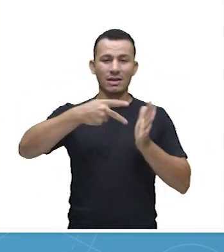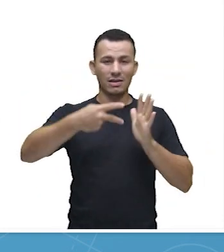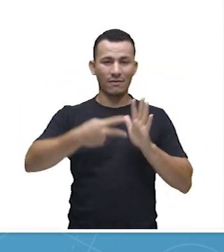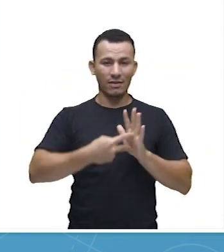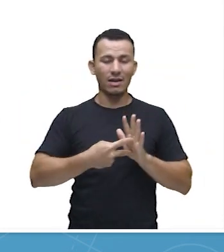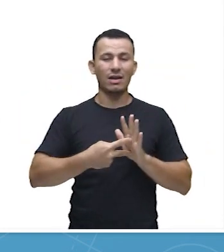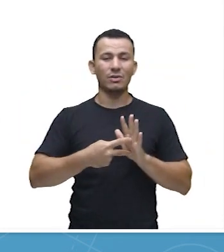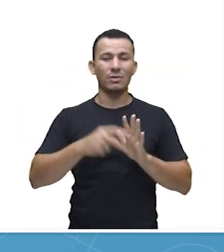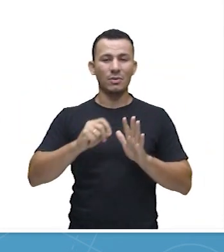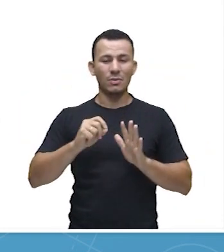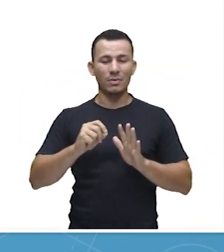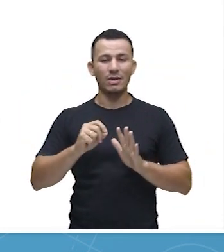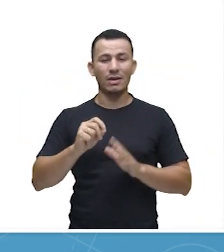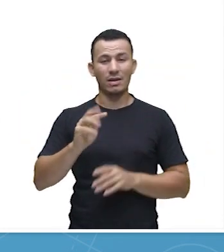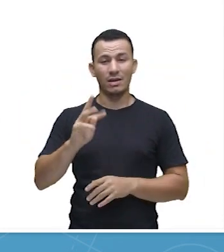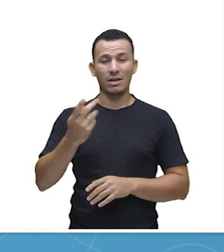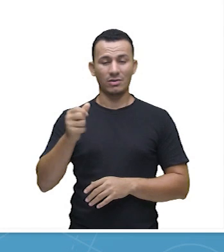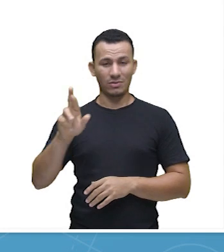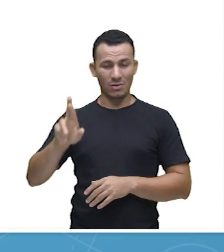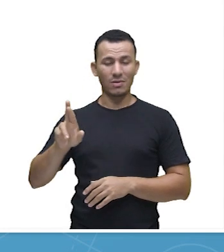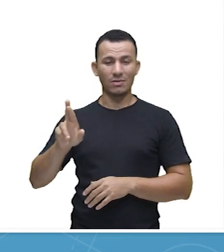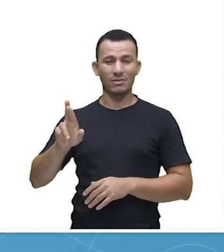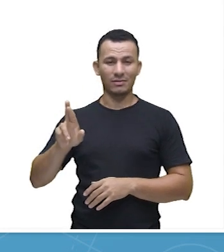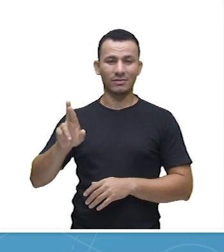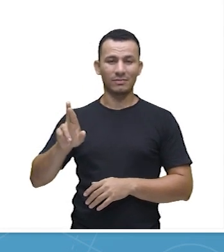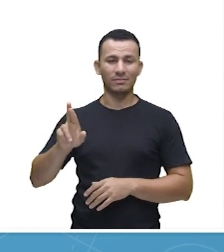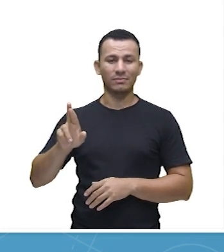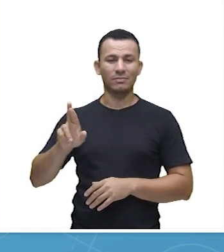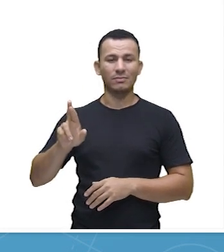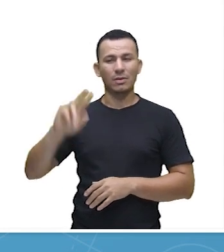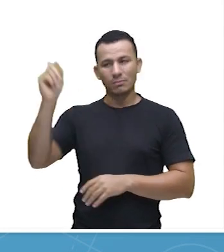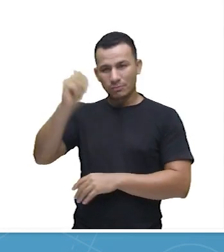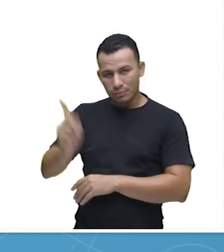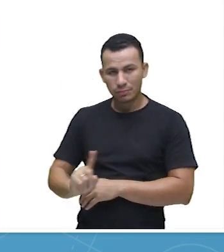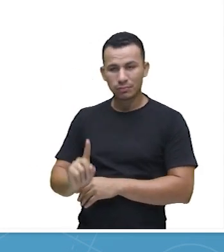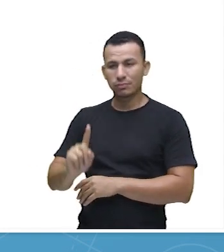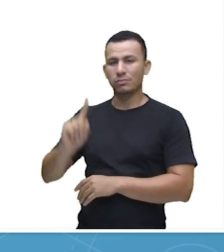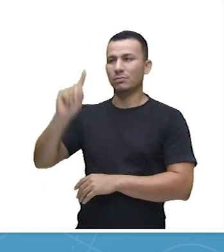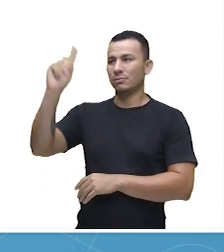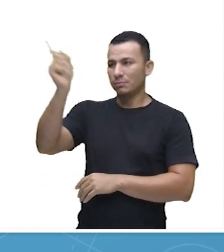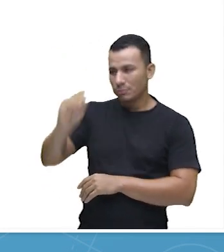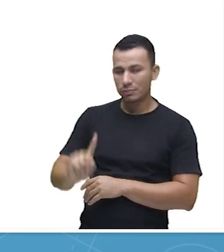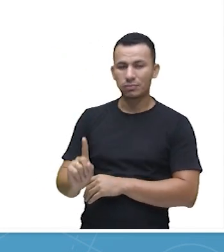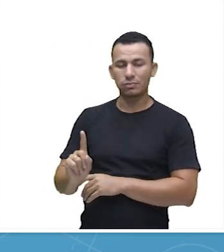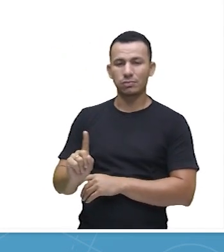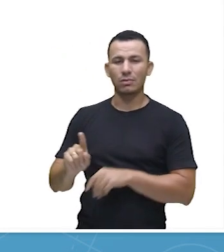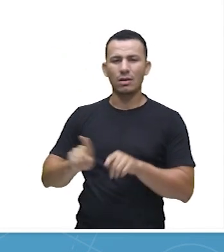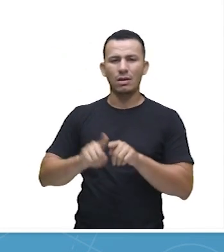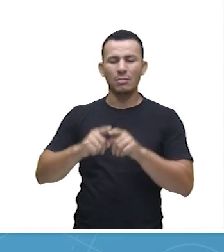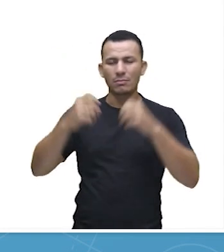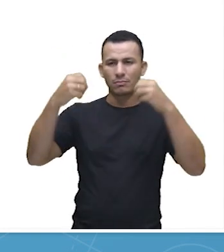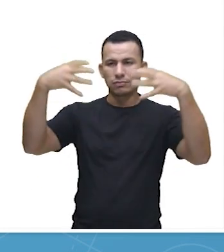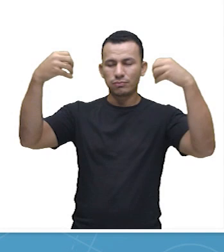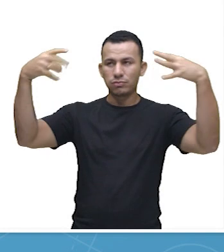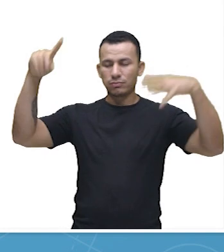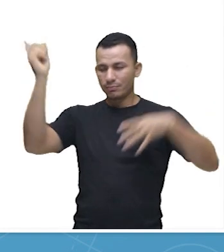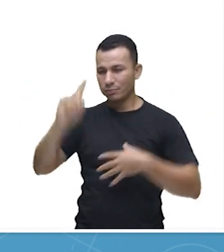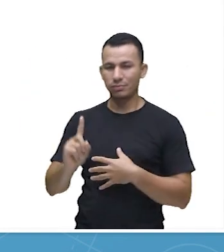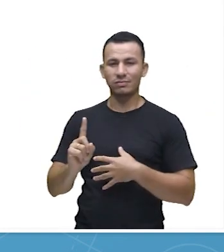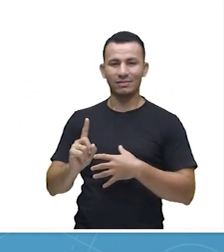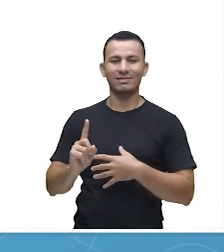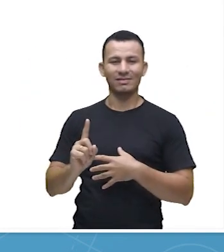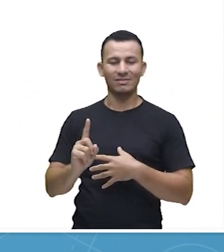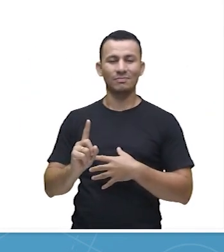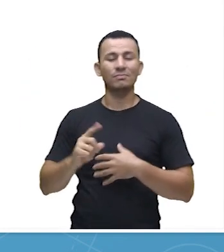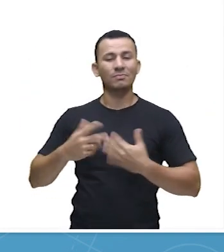o ruído de Thor. Quando troveja e relampeja,